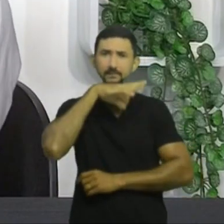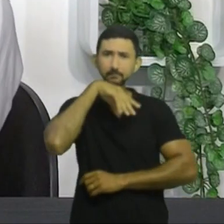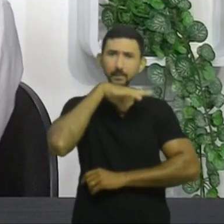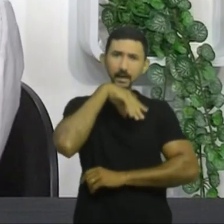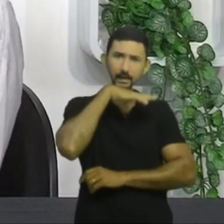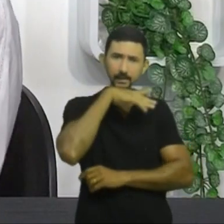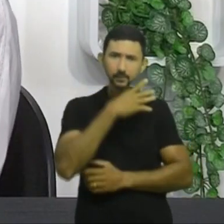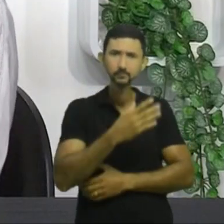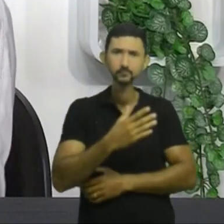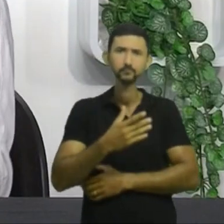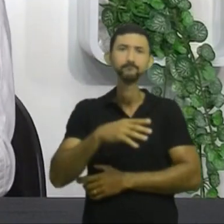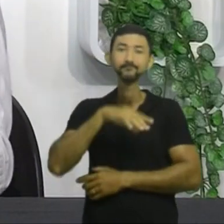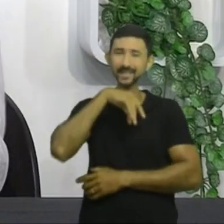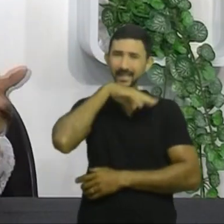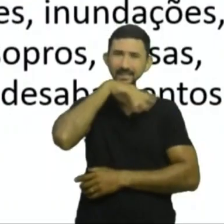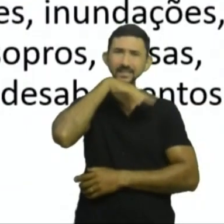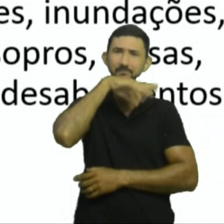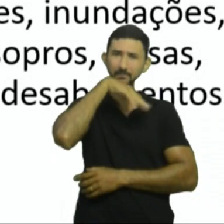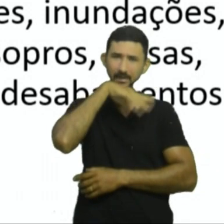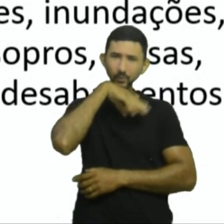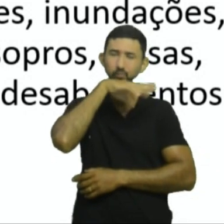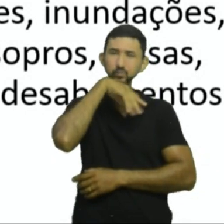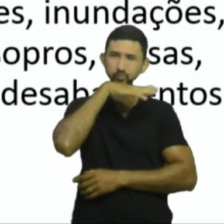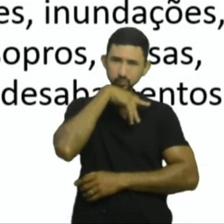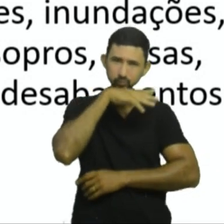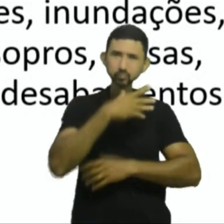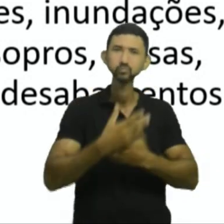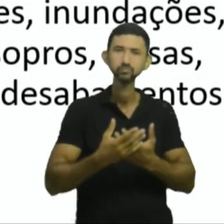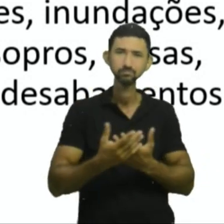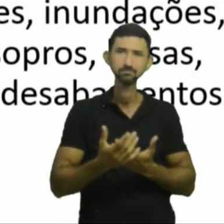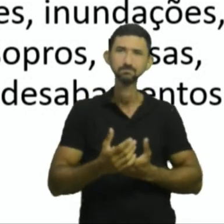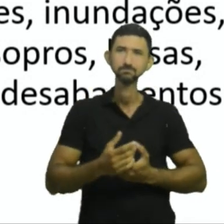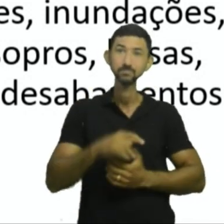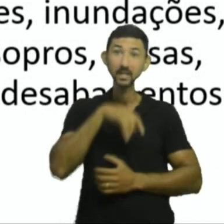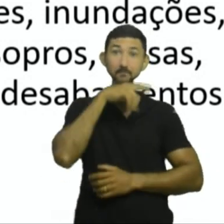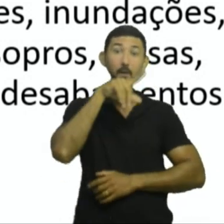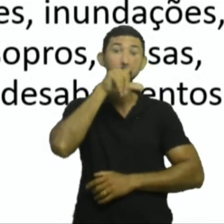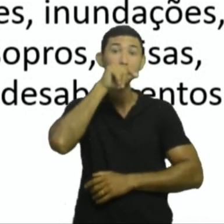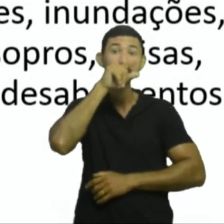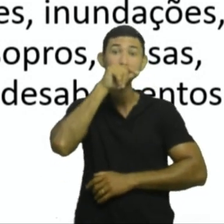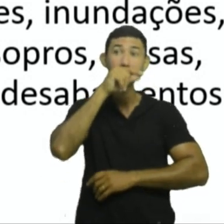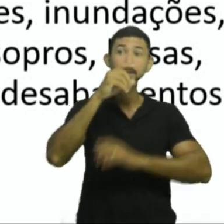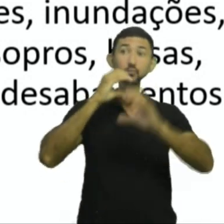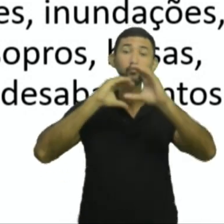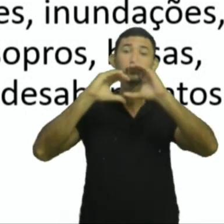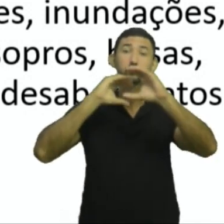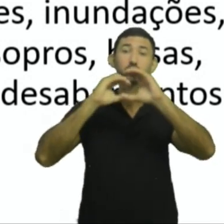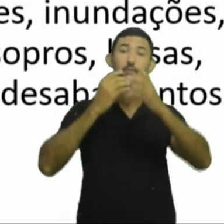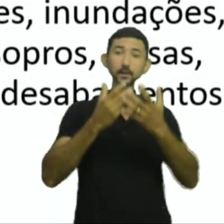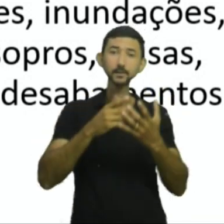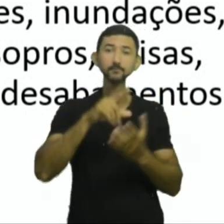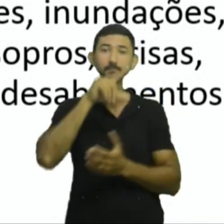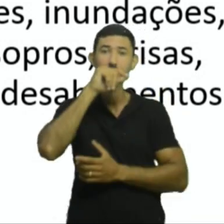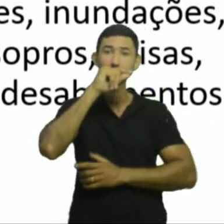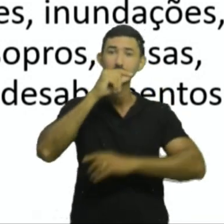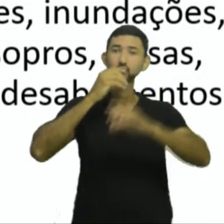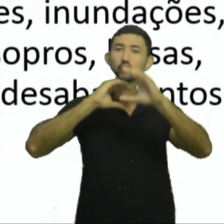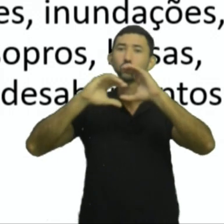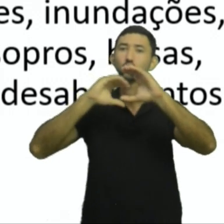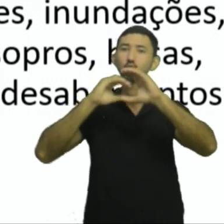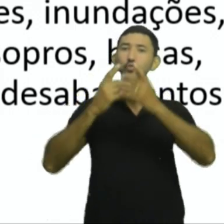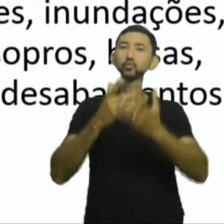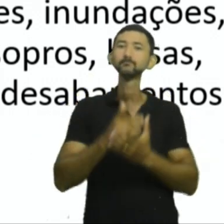humanos, mugidos, trotes, cantos. Olha os cantos, tanto nos humanos quanto nos não humanos, que são